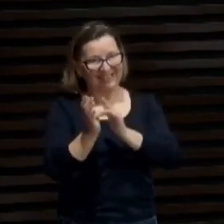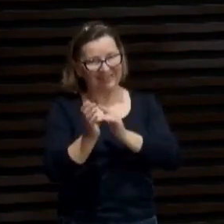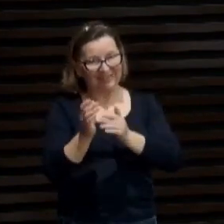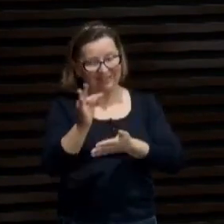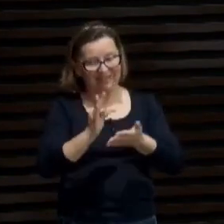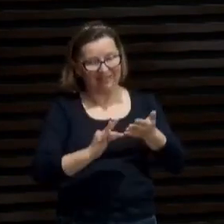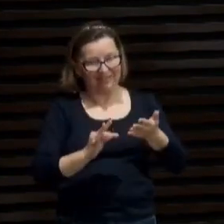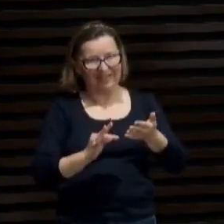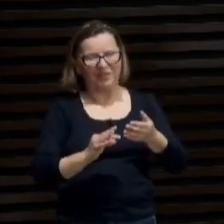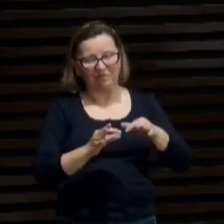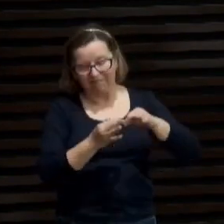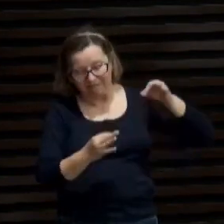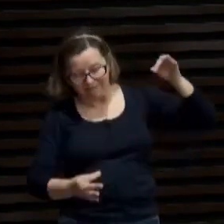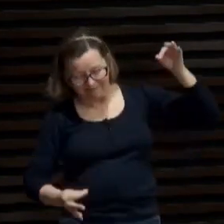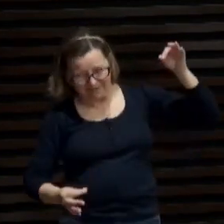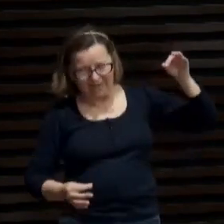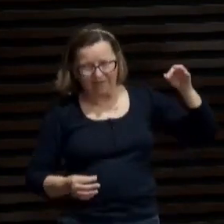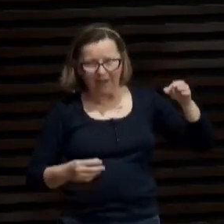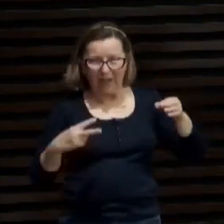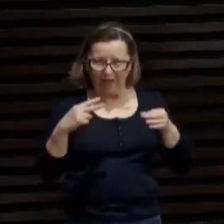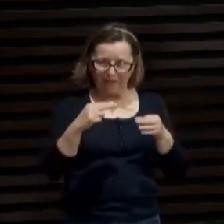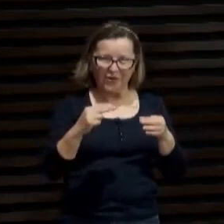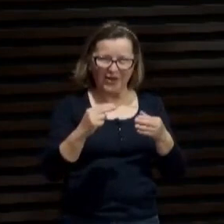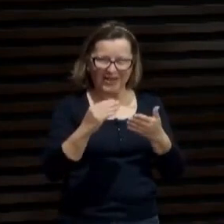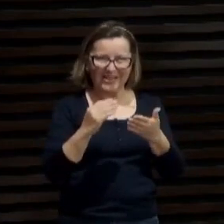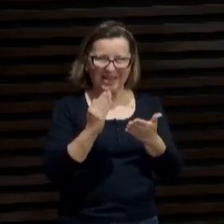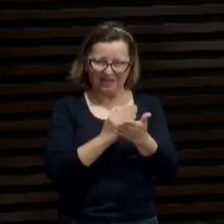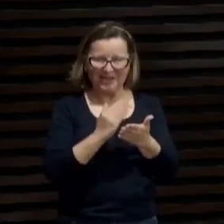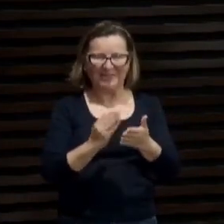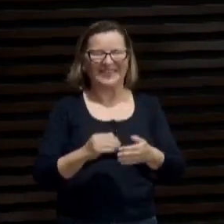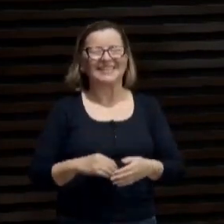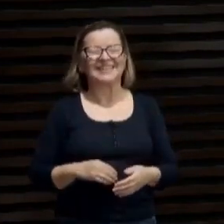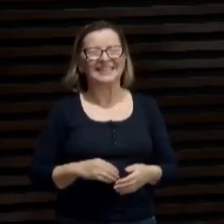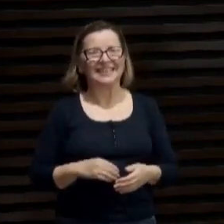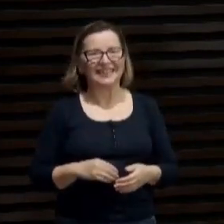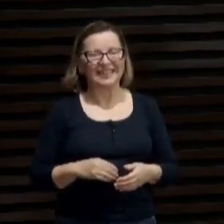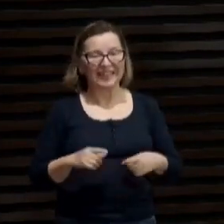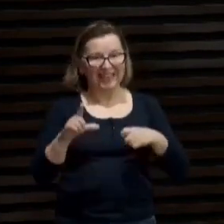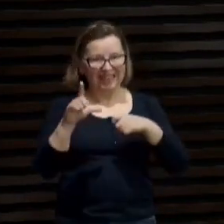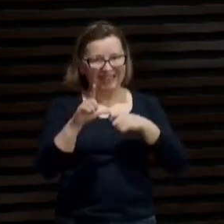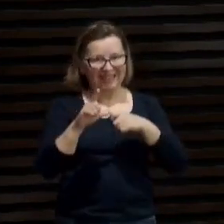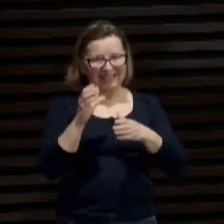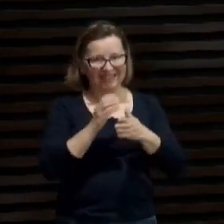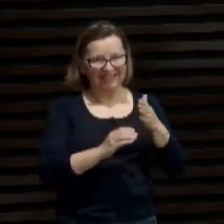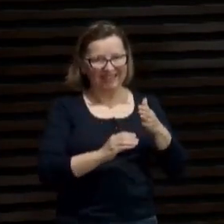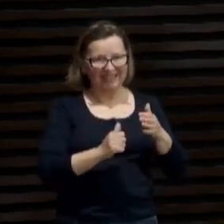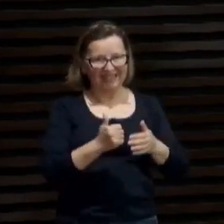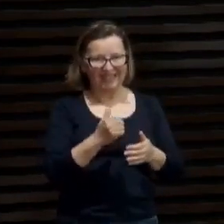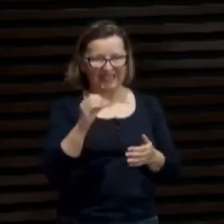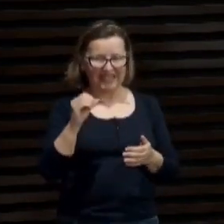cortar alguns pedaços, depois o irmão lê em casa. Mas vamos dar uma olhada então, Lucas capítulo 10, primeira parte eu vou ler do 1 ao 12.